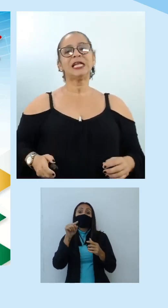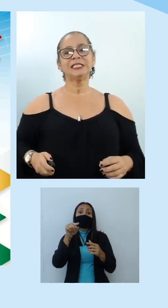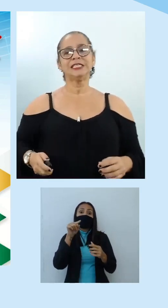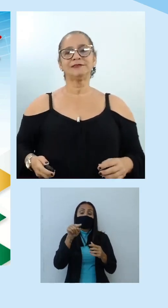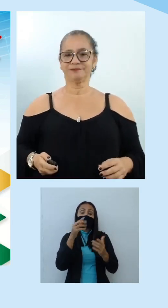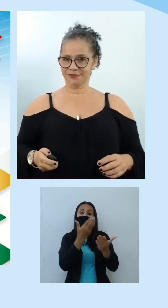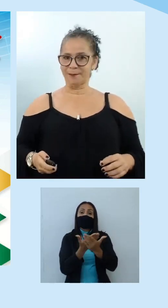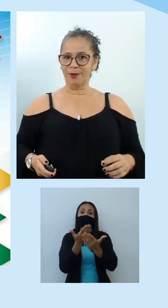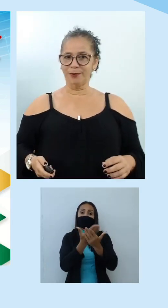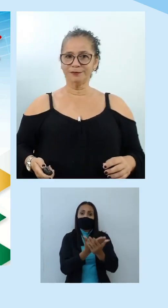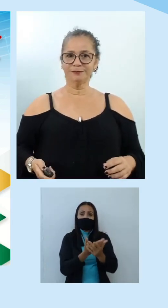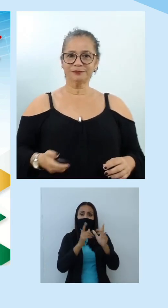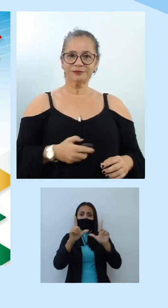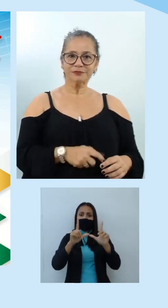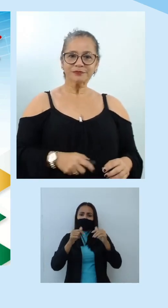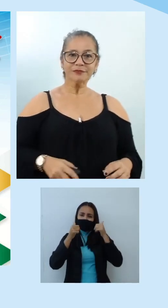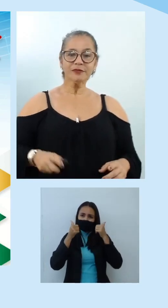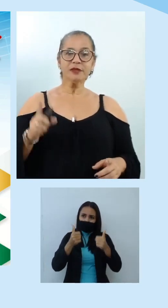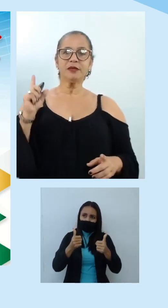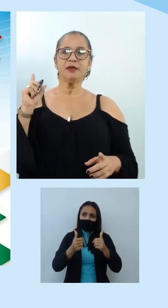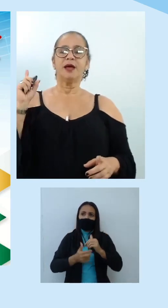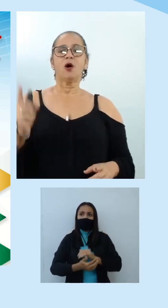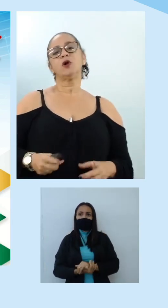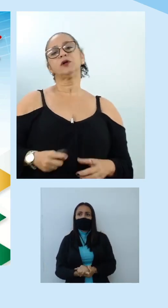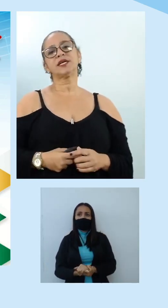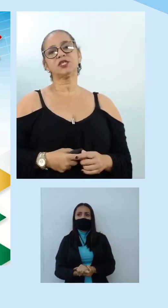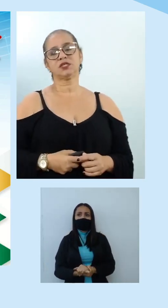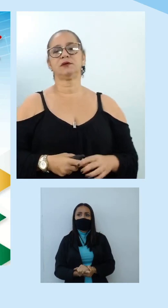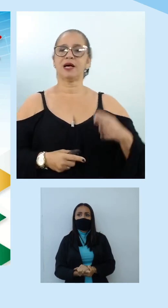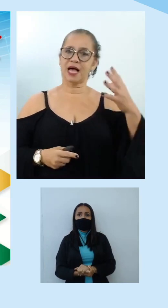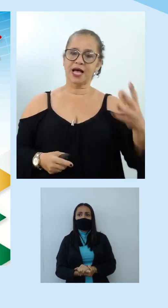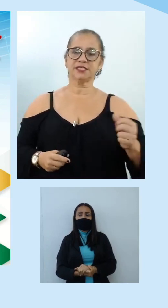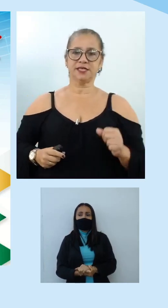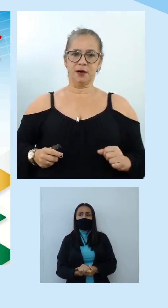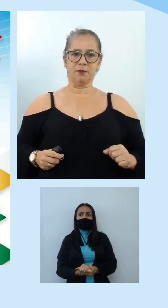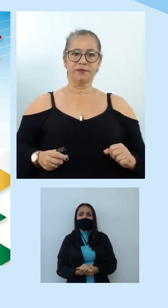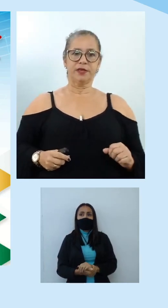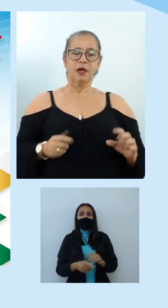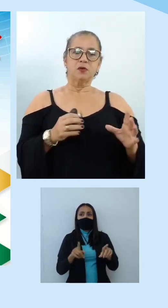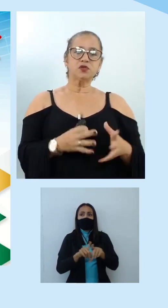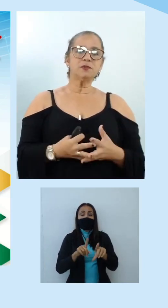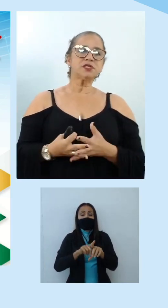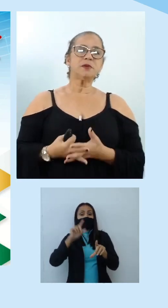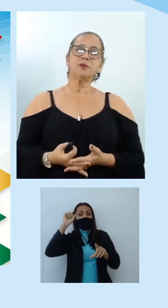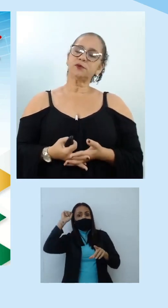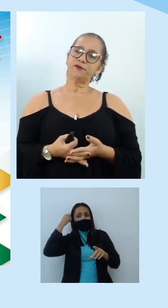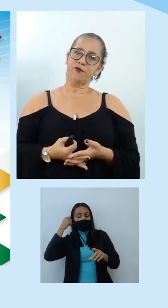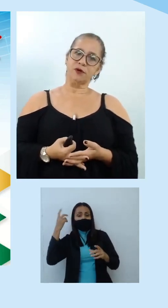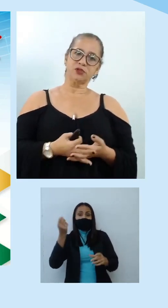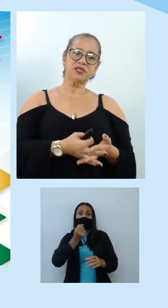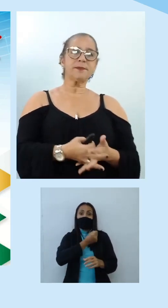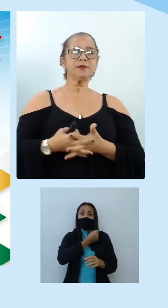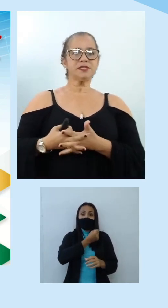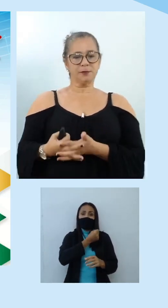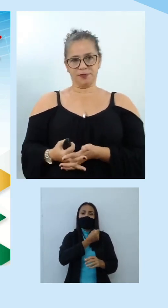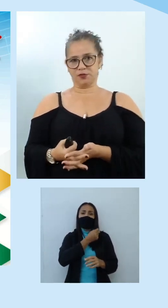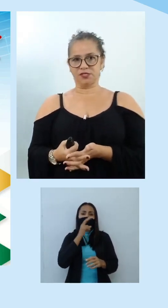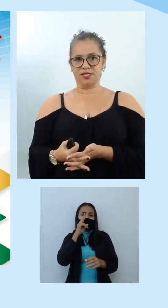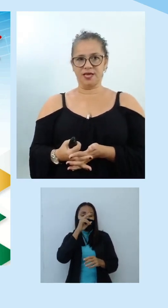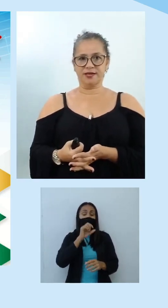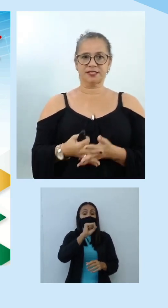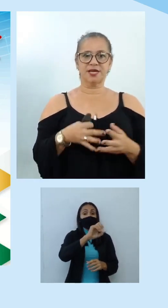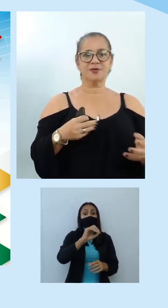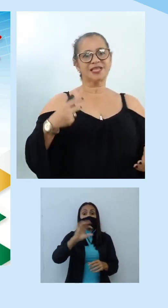sua telinha, tá bom? Outra questão, a racial. Os números são muito fortes, 80% de